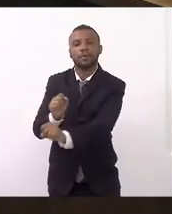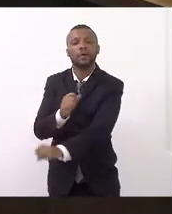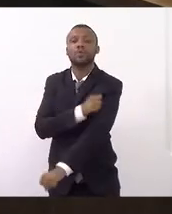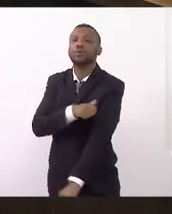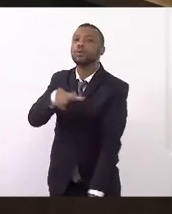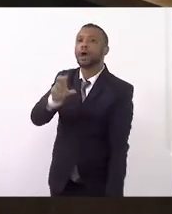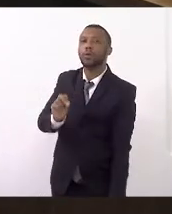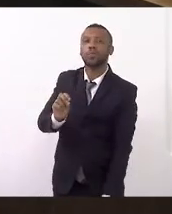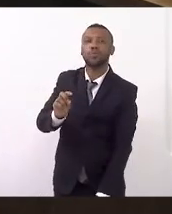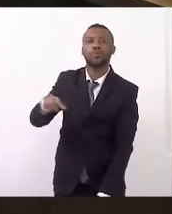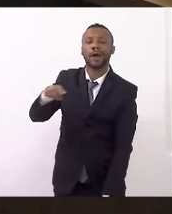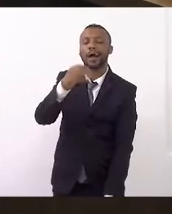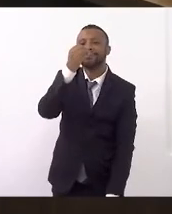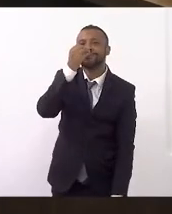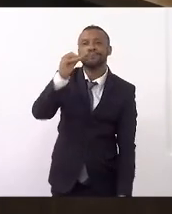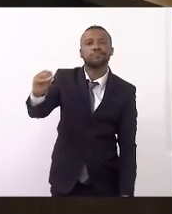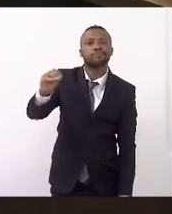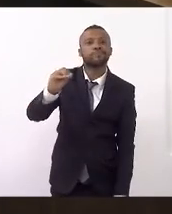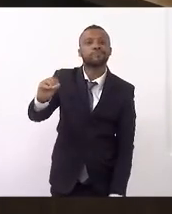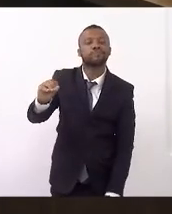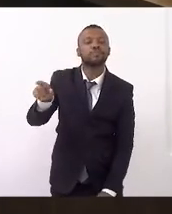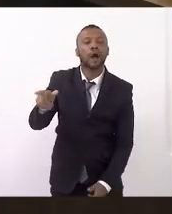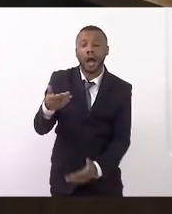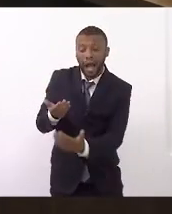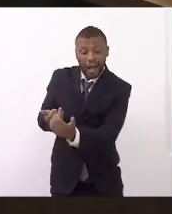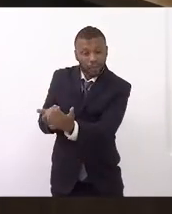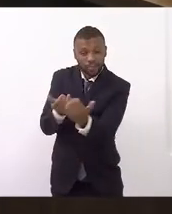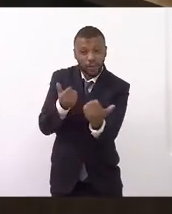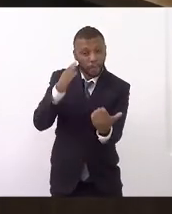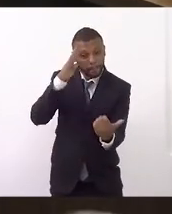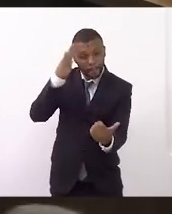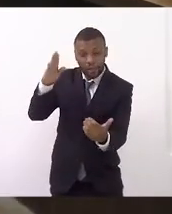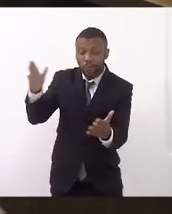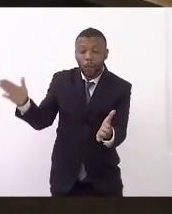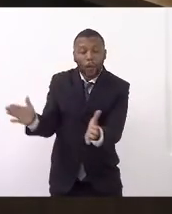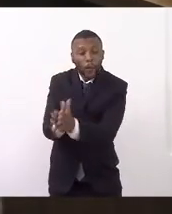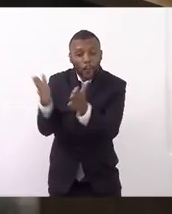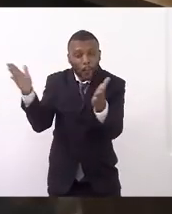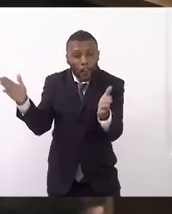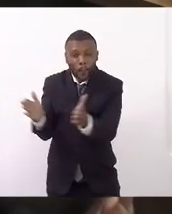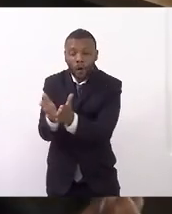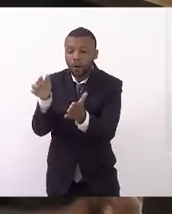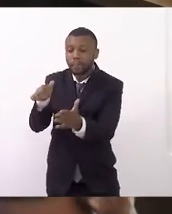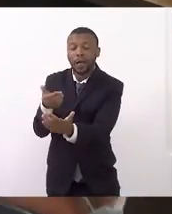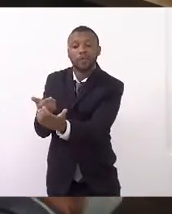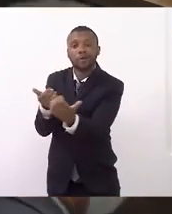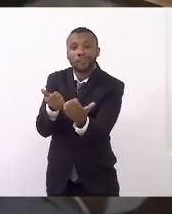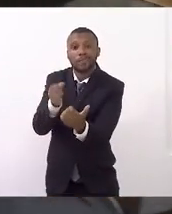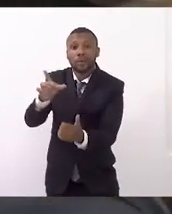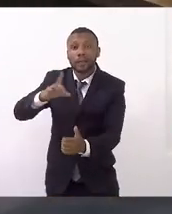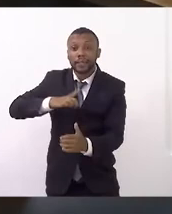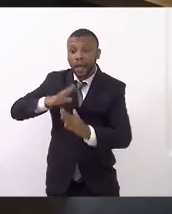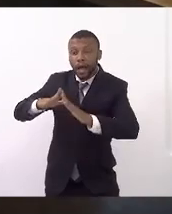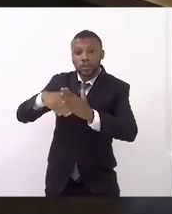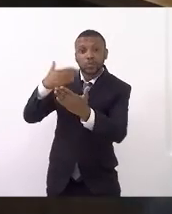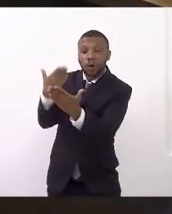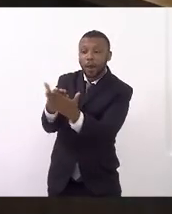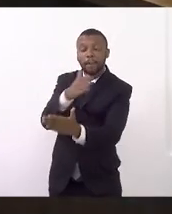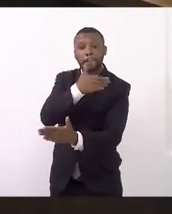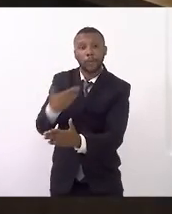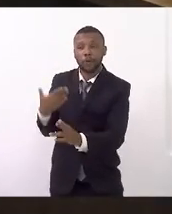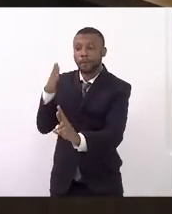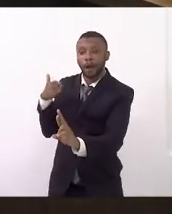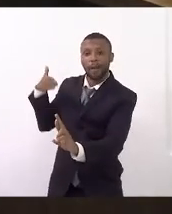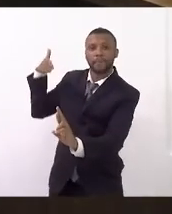É relegar a nossa juventude, especialmente a mais pobre, aquela que só tem a escola pública como opção,